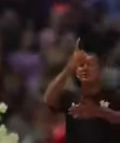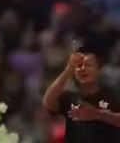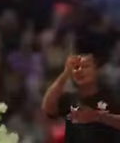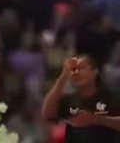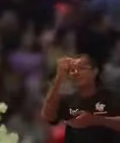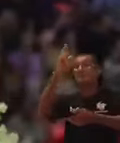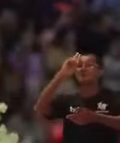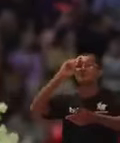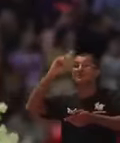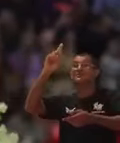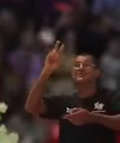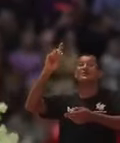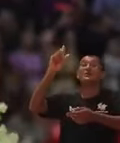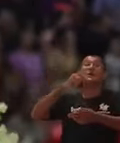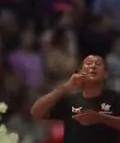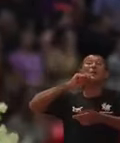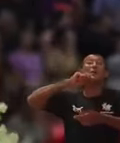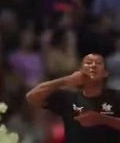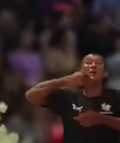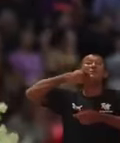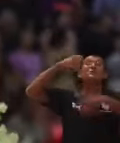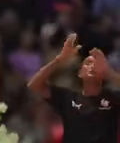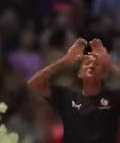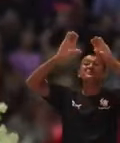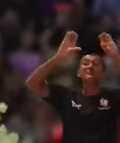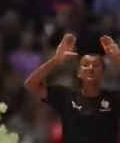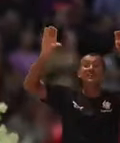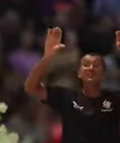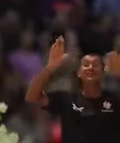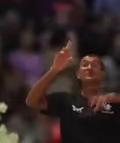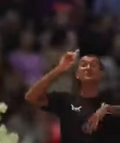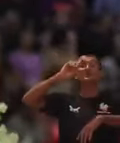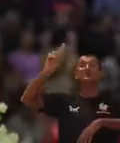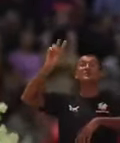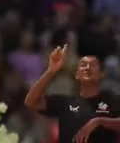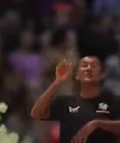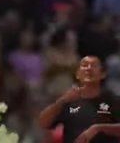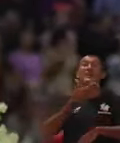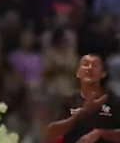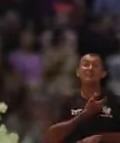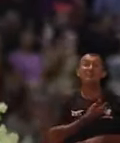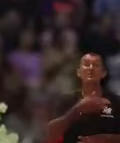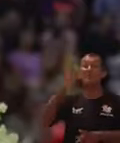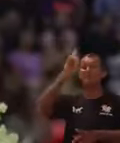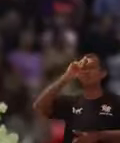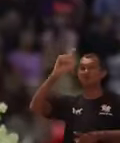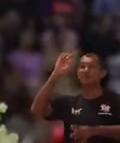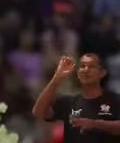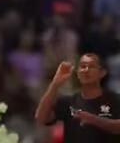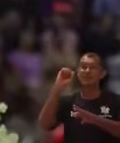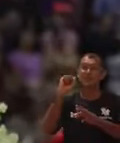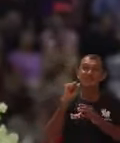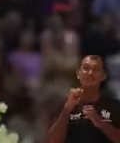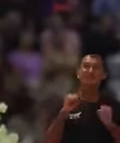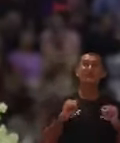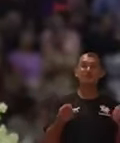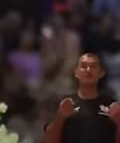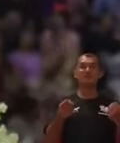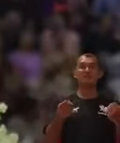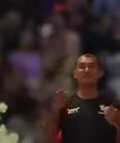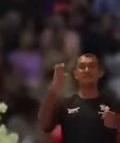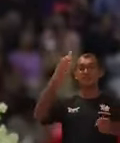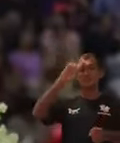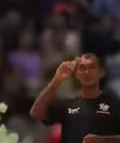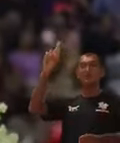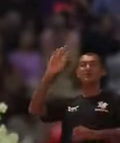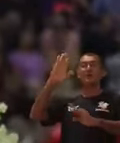o Senhor é o pão vivo que desceu do céu, Ele é amigo, Ele é segurança, Ele é